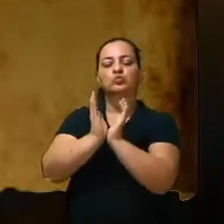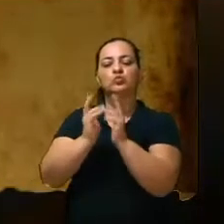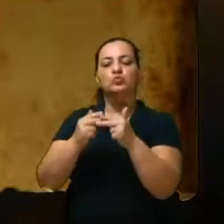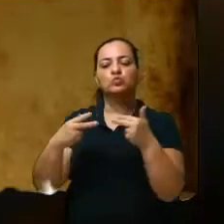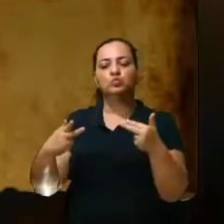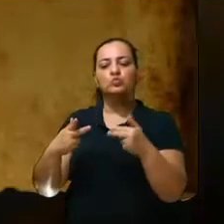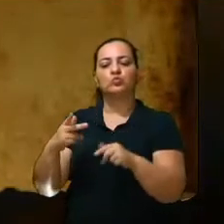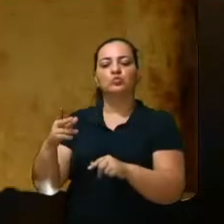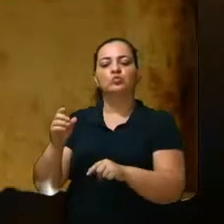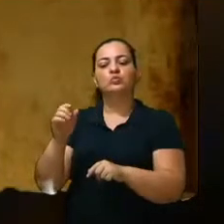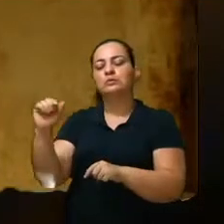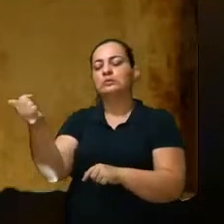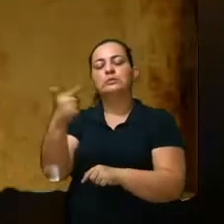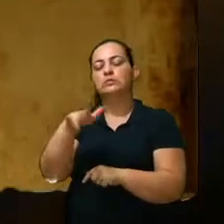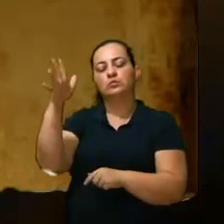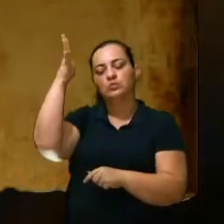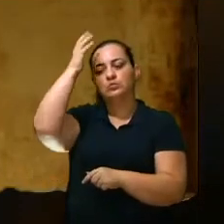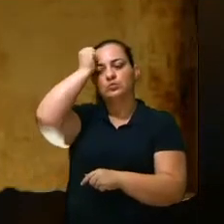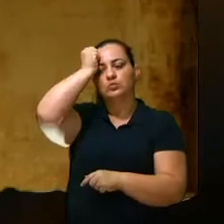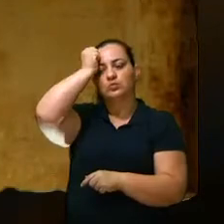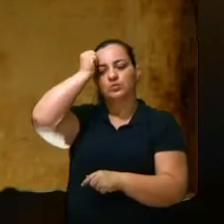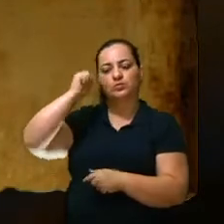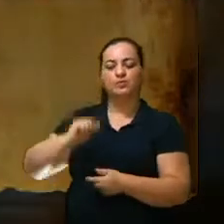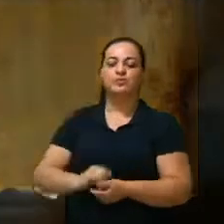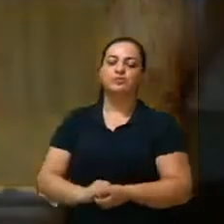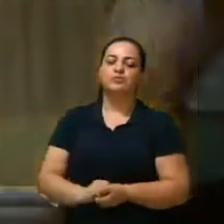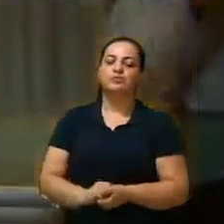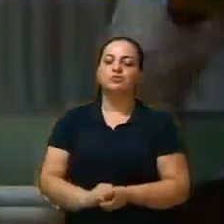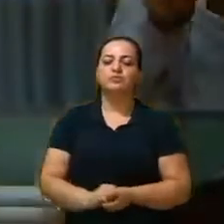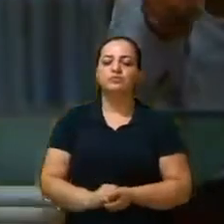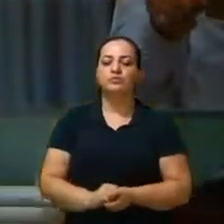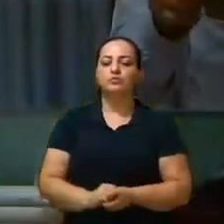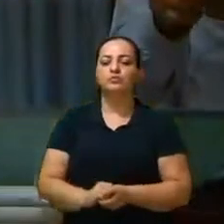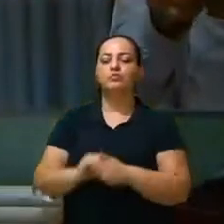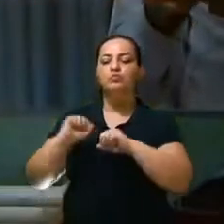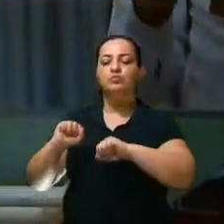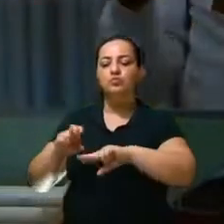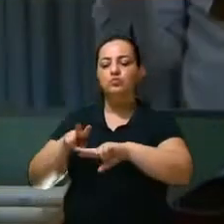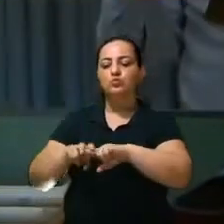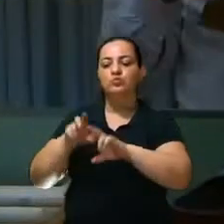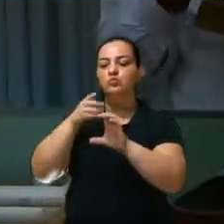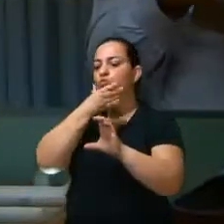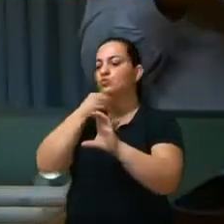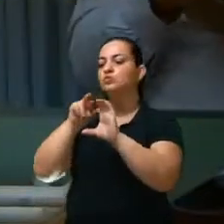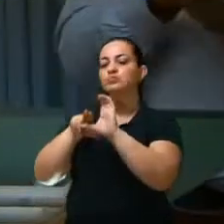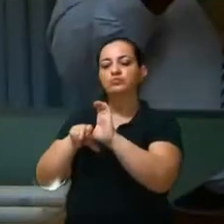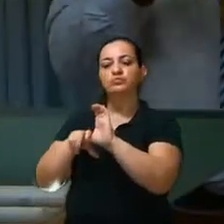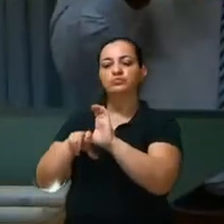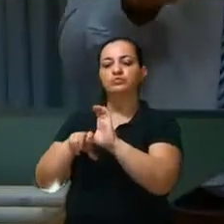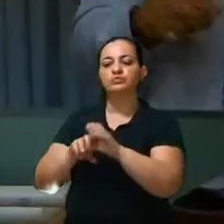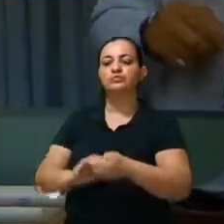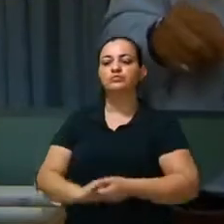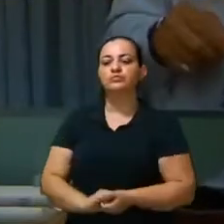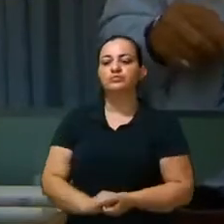se não te arrependeres e fez assentar irmãos